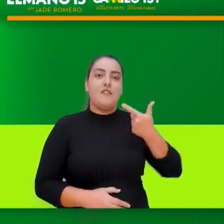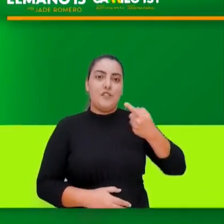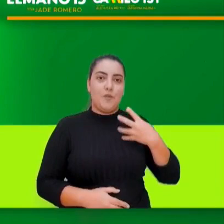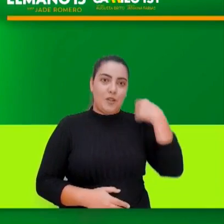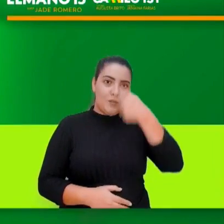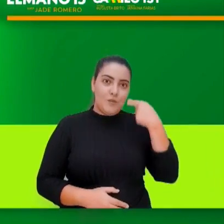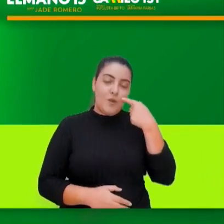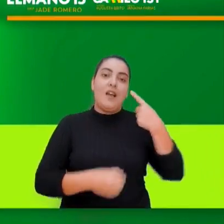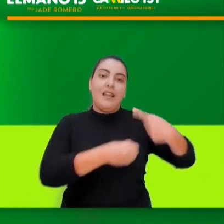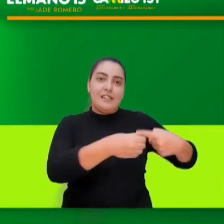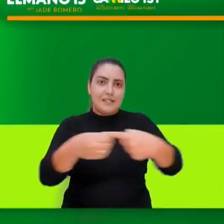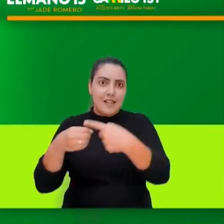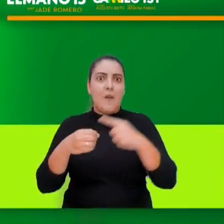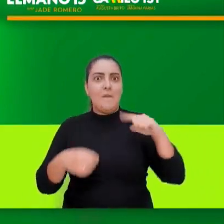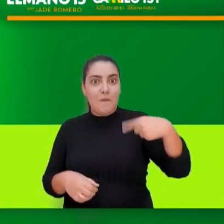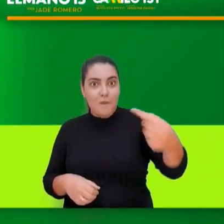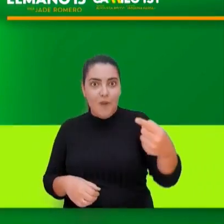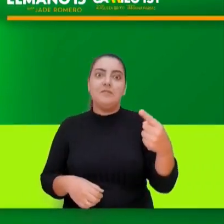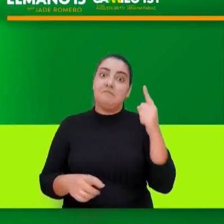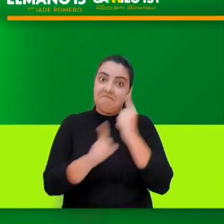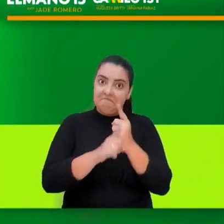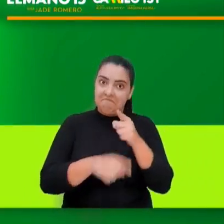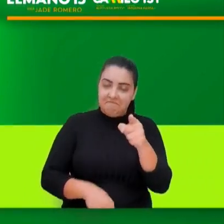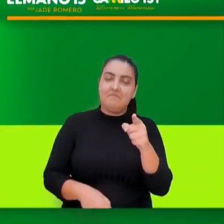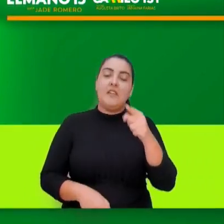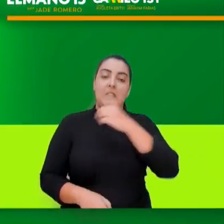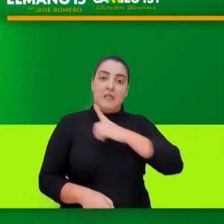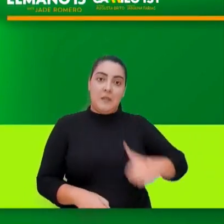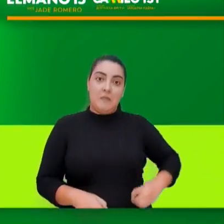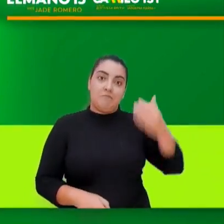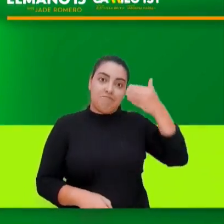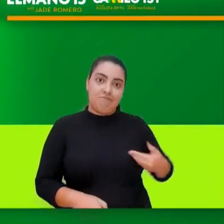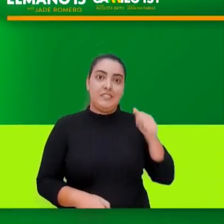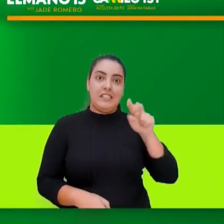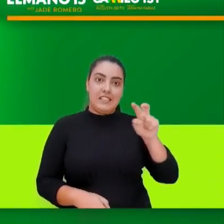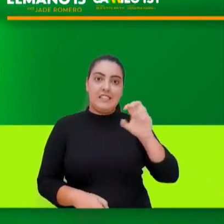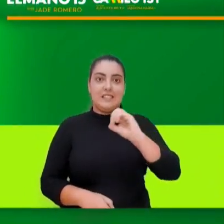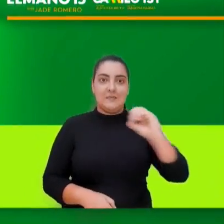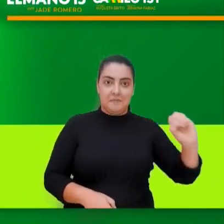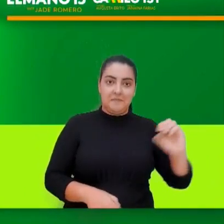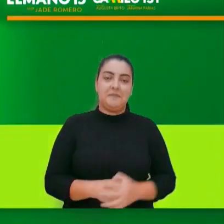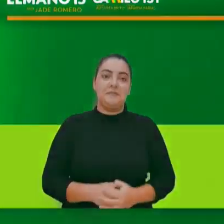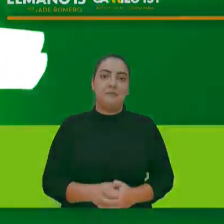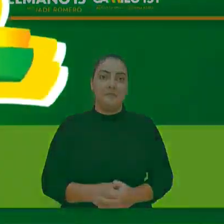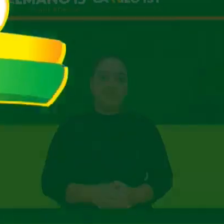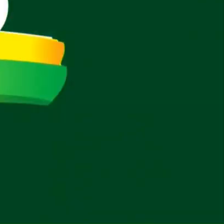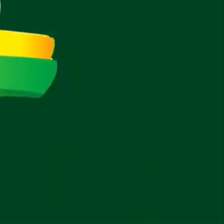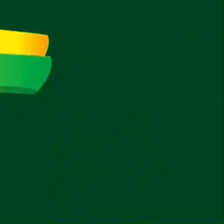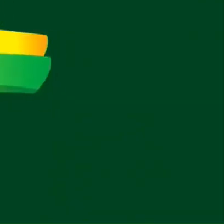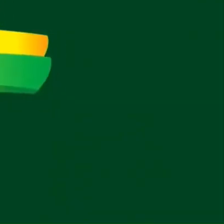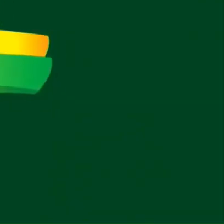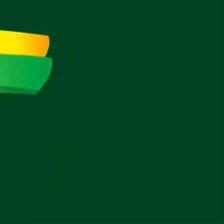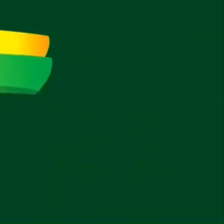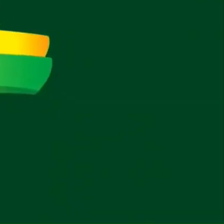24 horas nas cidades do interior. A próxima será a sua. Para deputado estadual, vote. Edilário Frazo, 15.000.